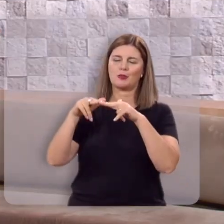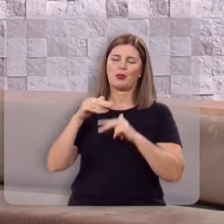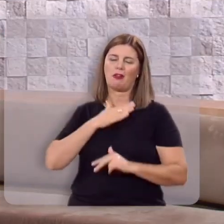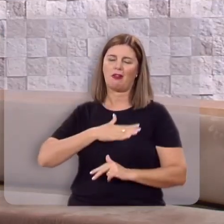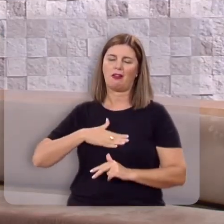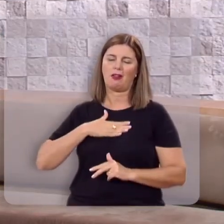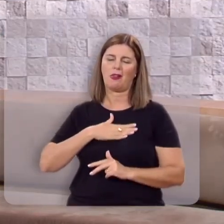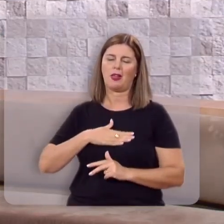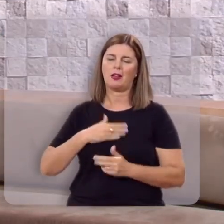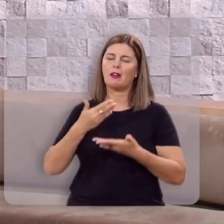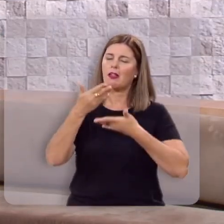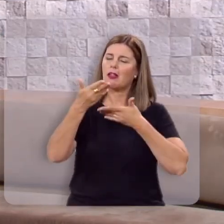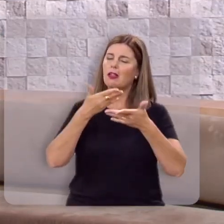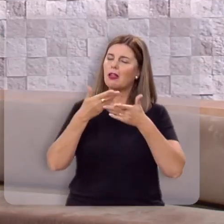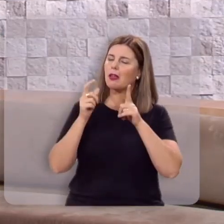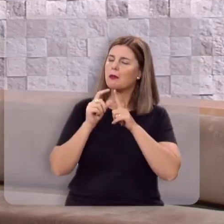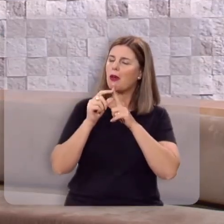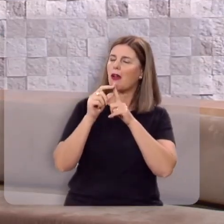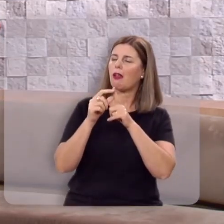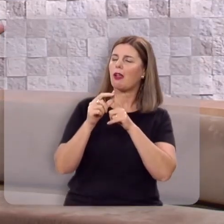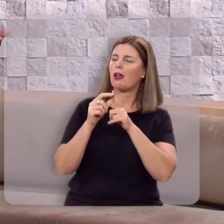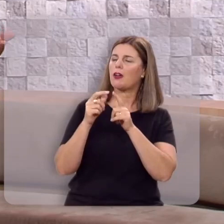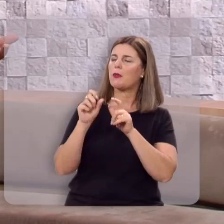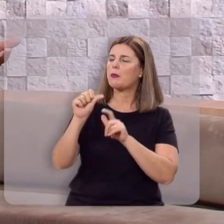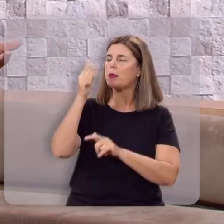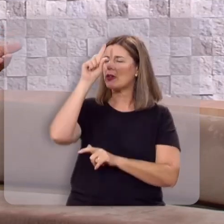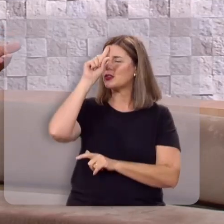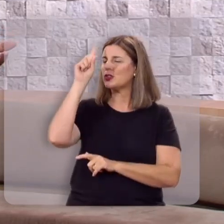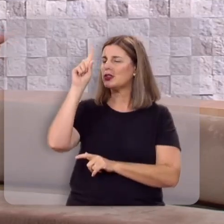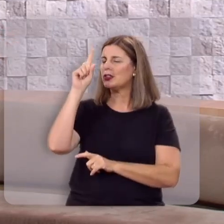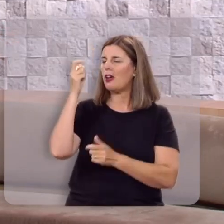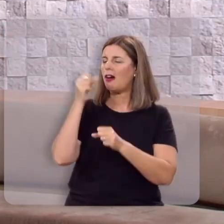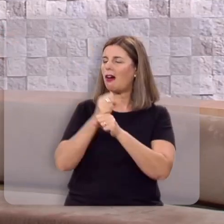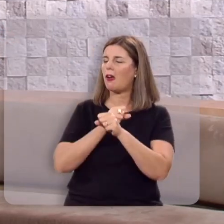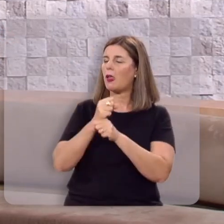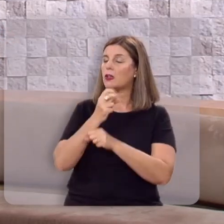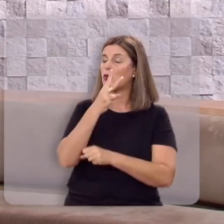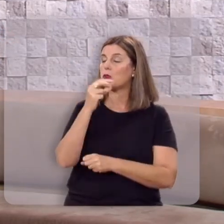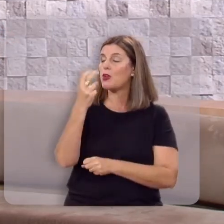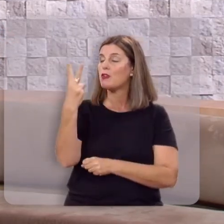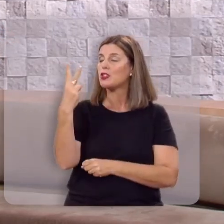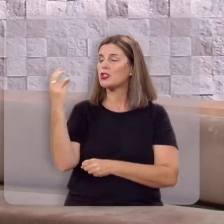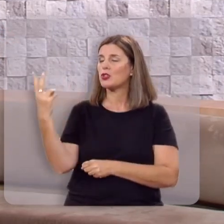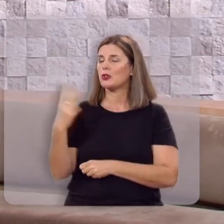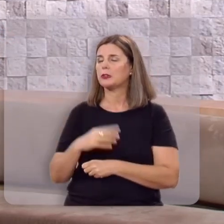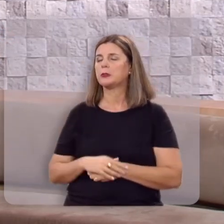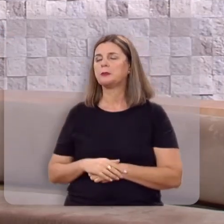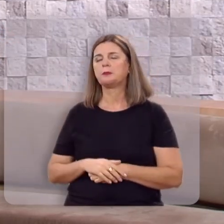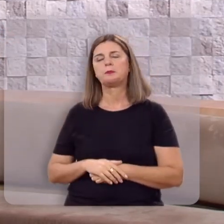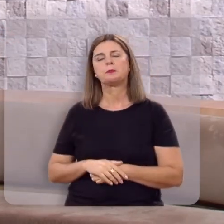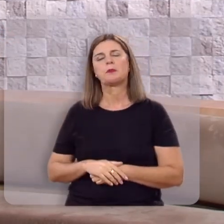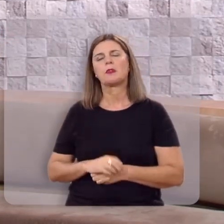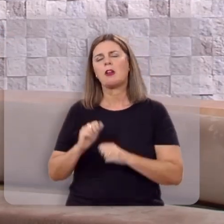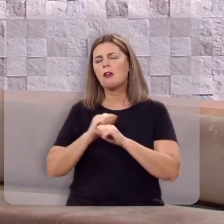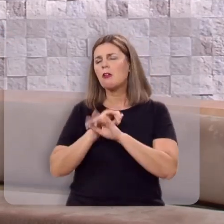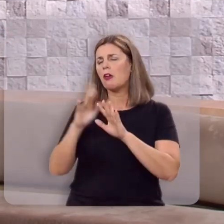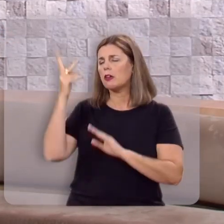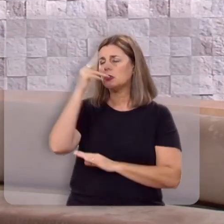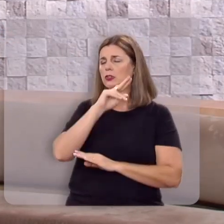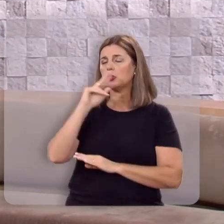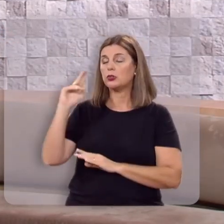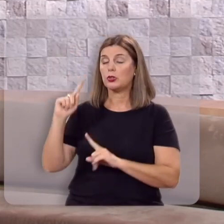eu te agradeço o privilégio de partilhar esta palavra no primeiro dia do ano de